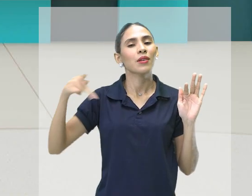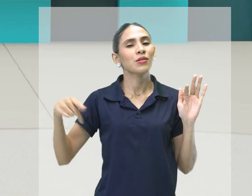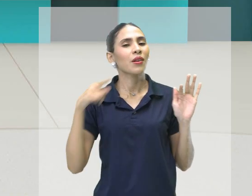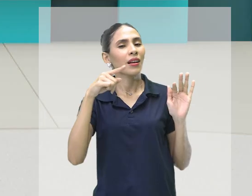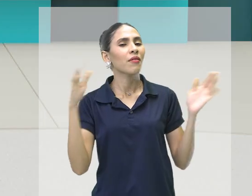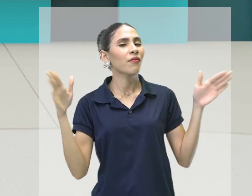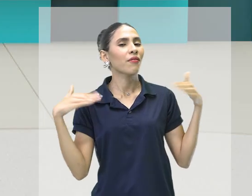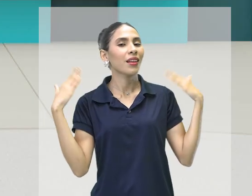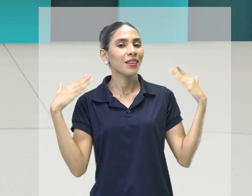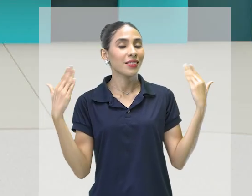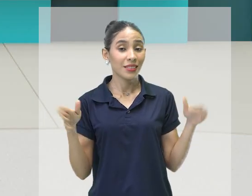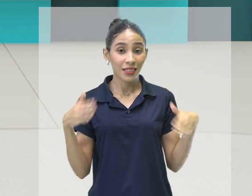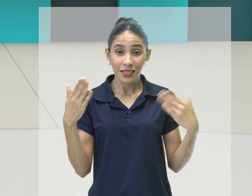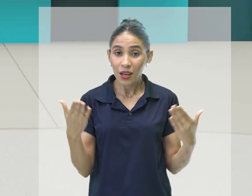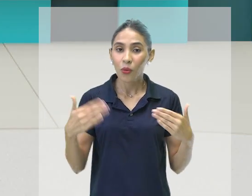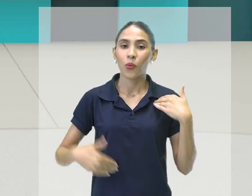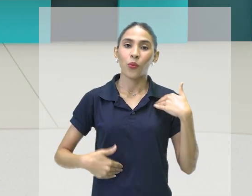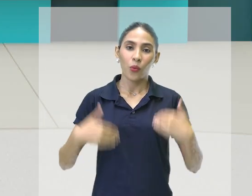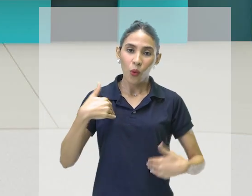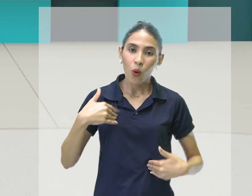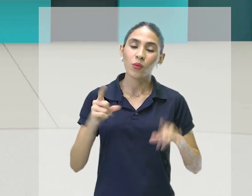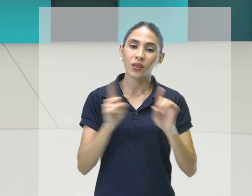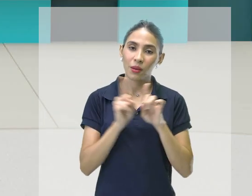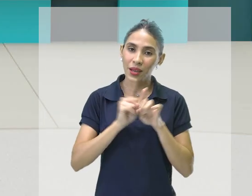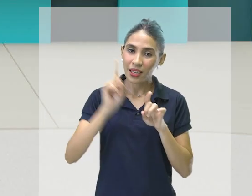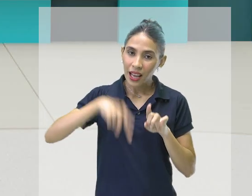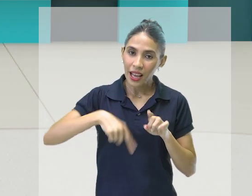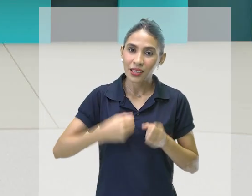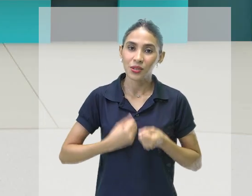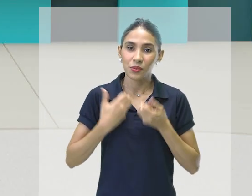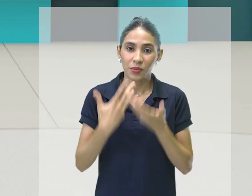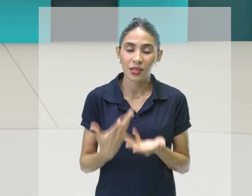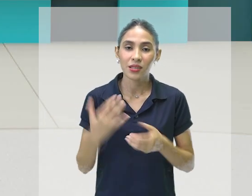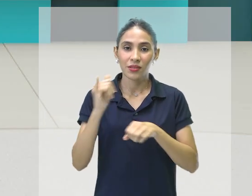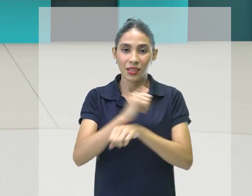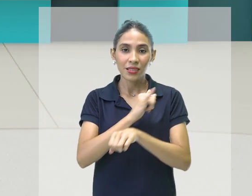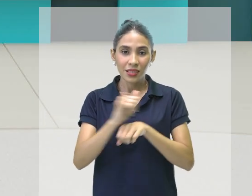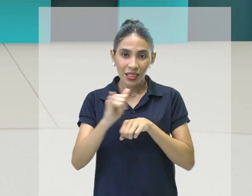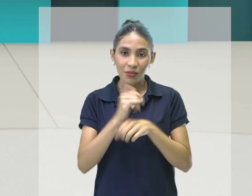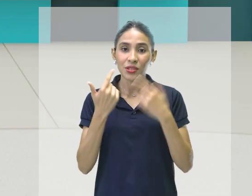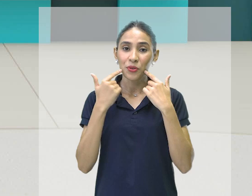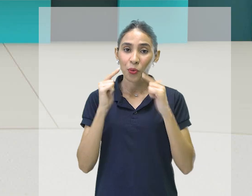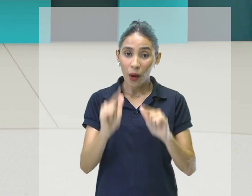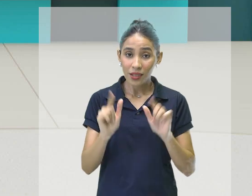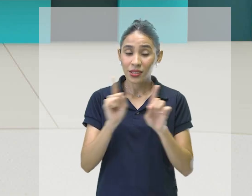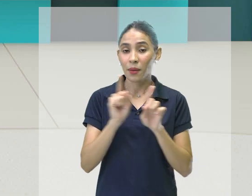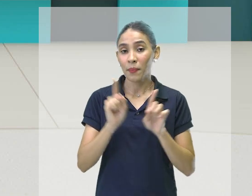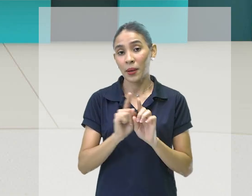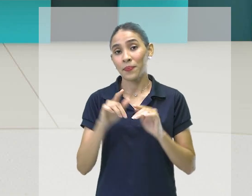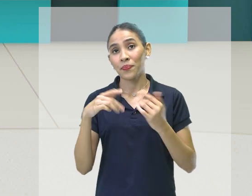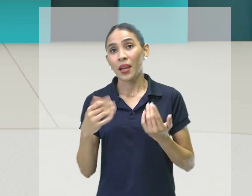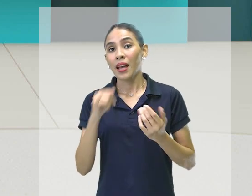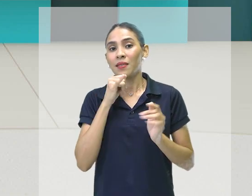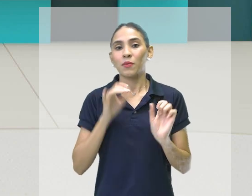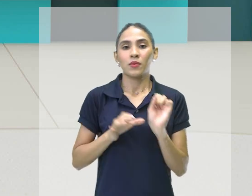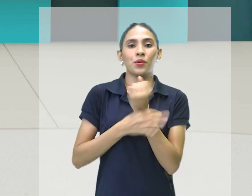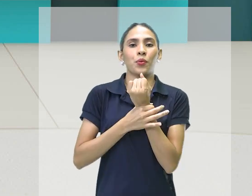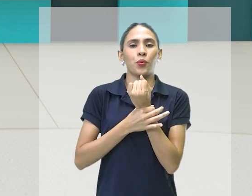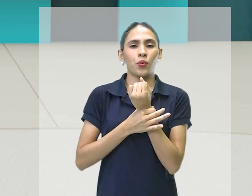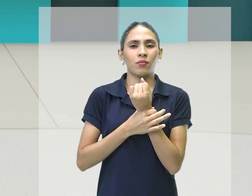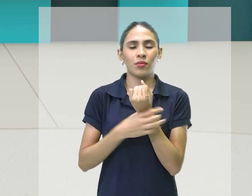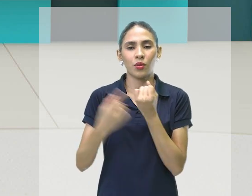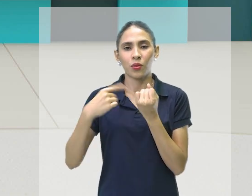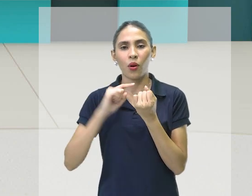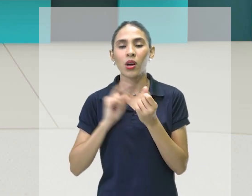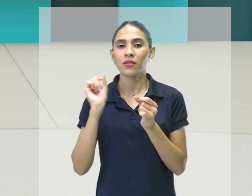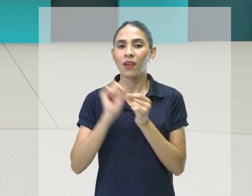ah, professora, hoje está muito alegre. Então, o nosso corpo é realmente o nosso instrumento de linguagem. Quando a gente está